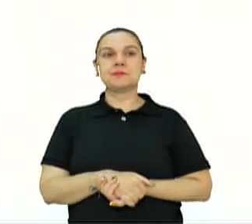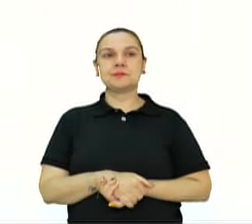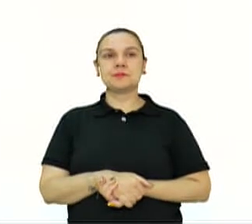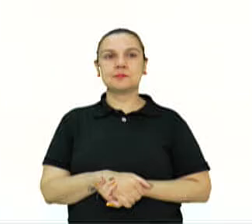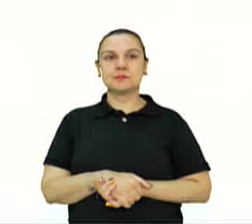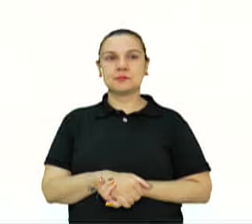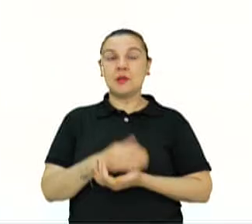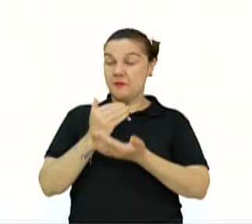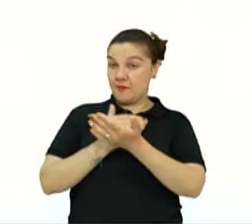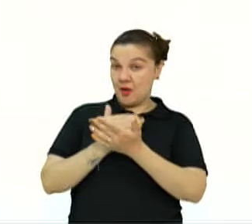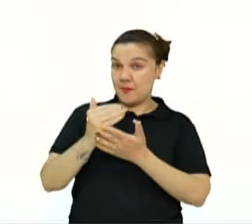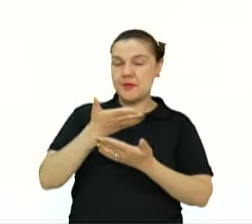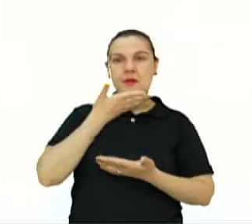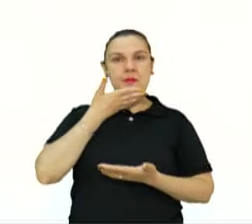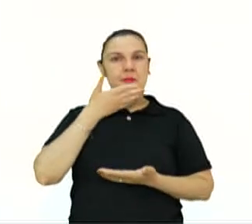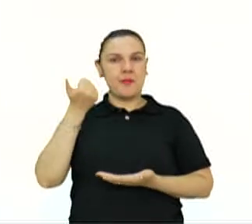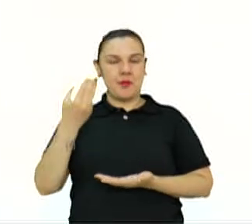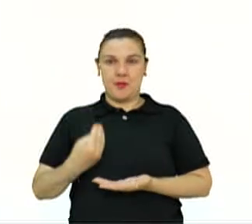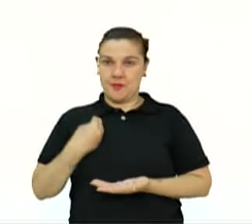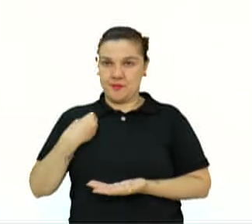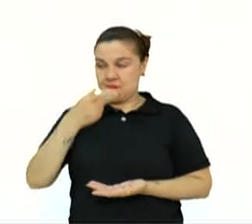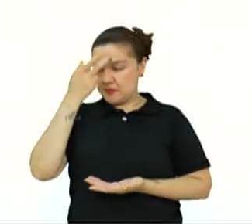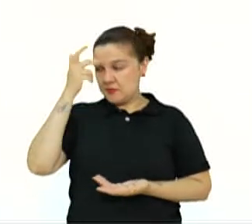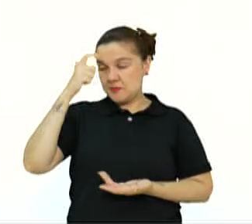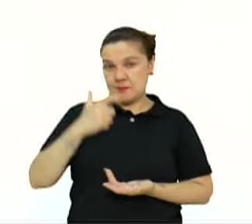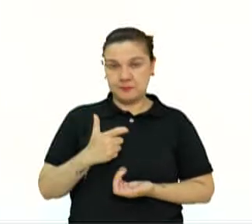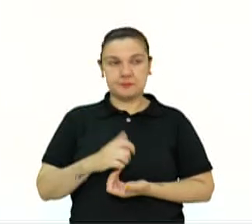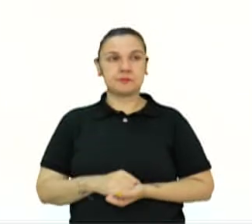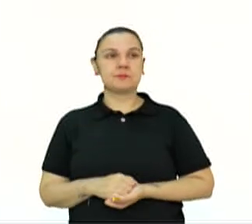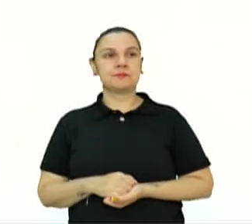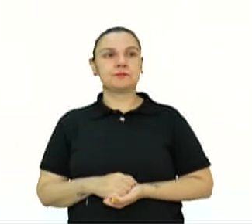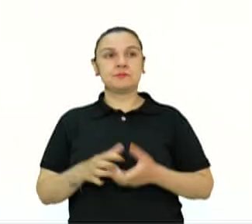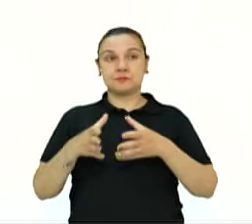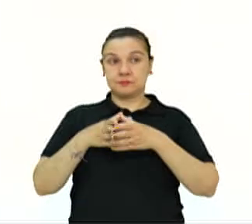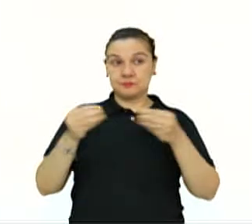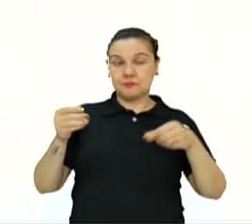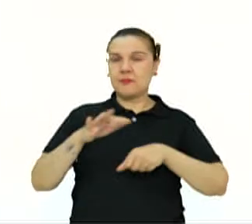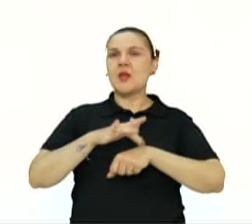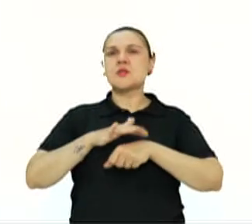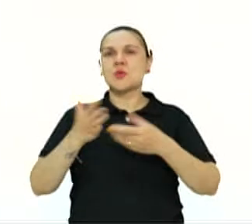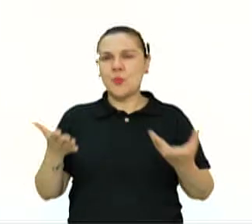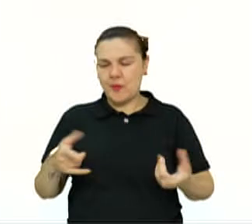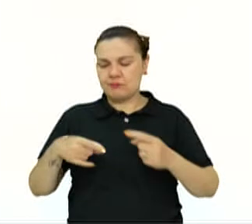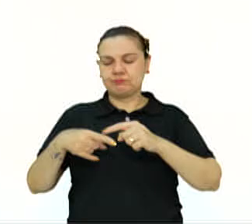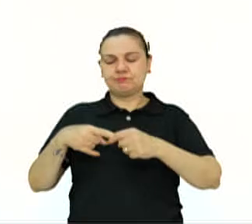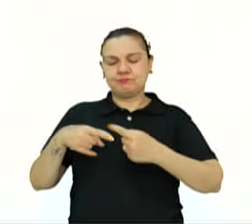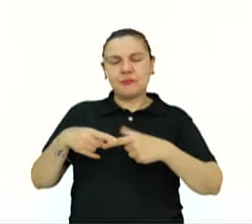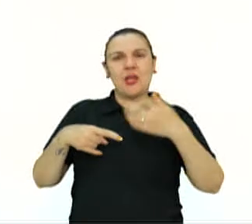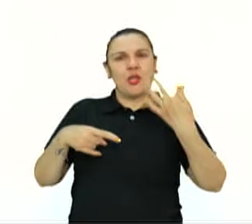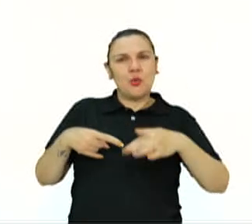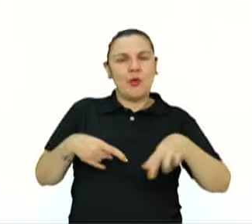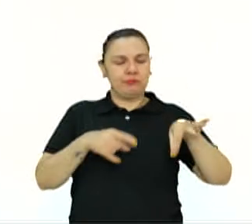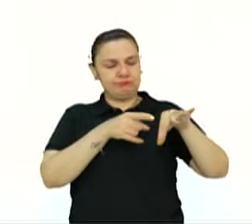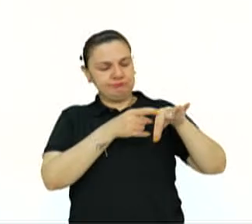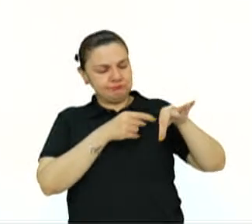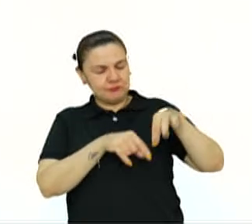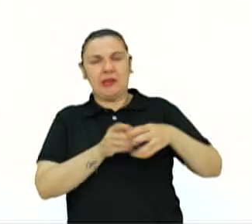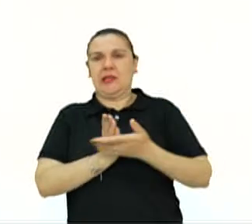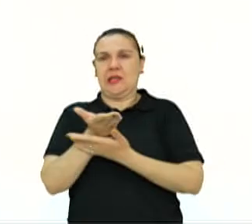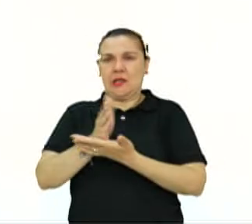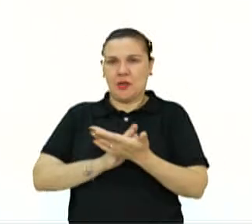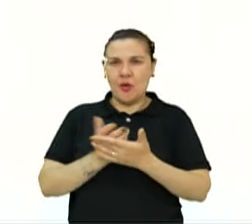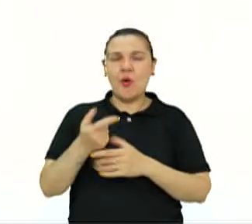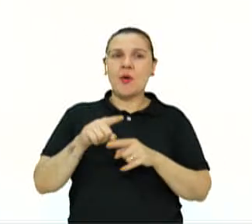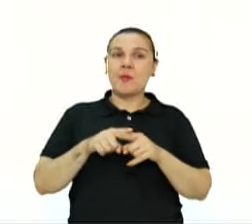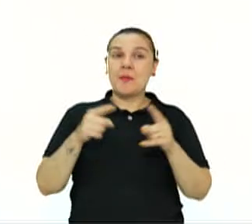vai melhorar a qualidade de vida, claro, dessa pessoa, né, que vai deixar de ter essas feridas, essa dor, esse incômodo todo.